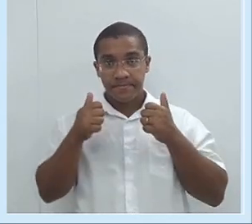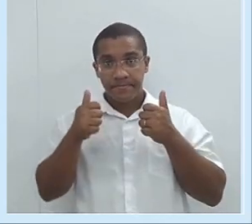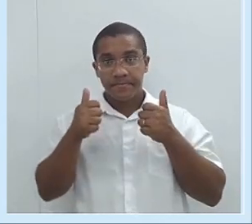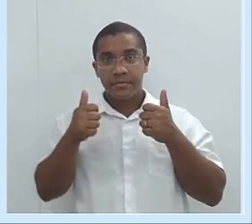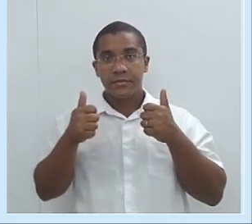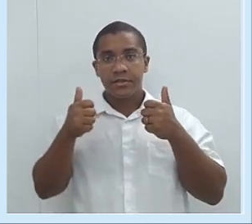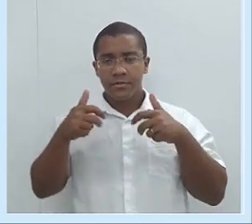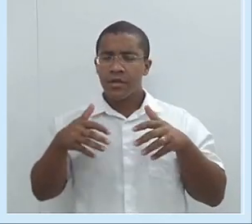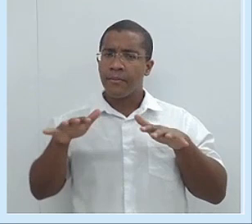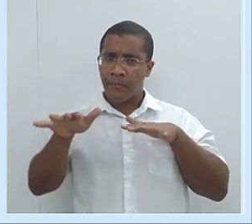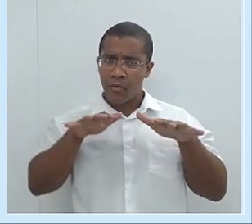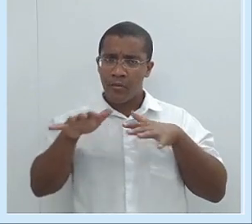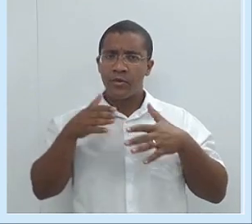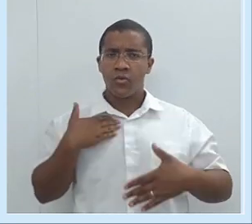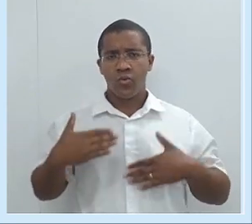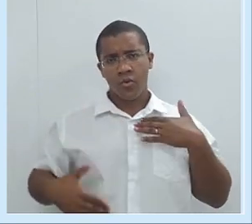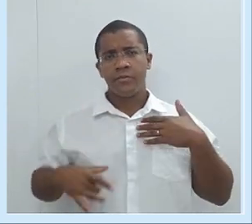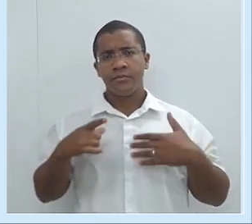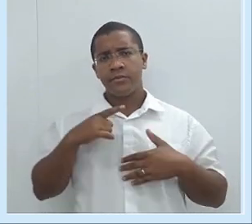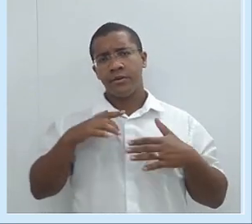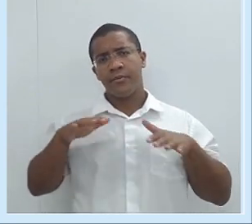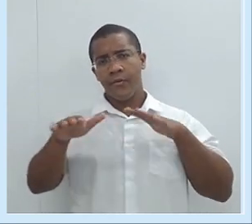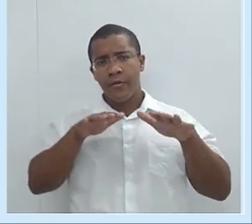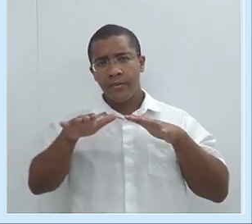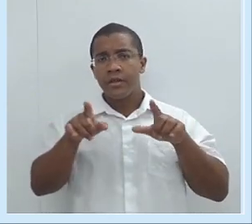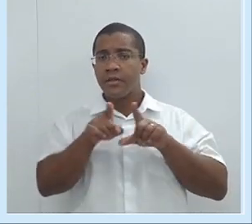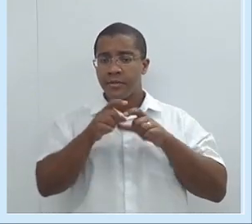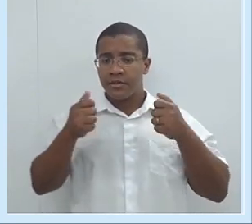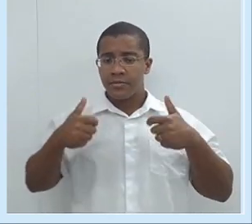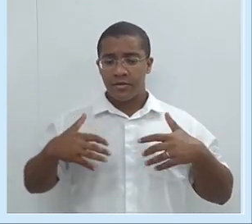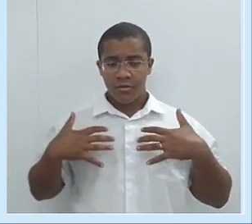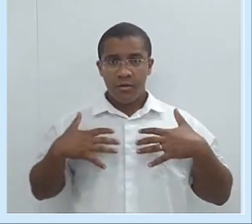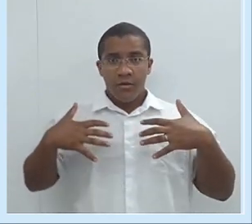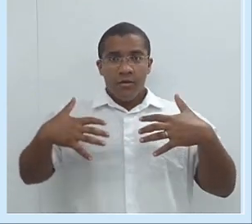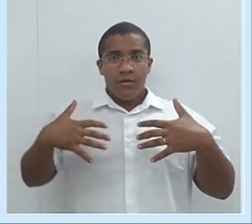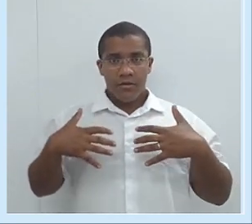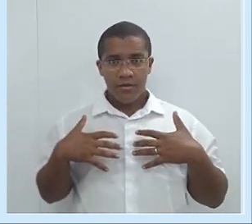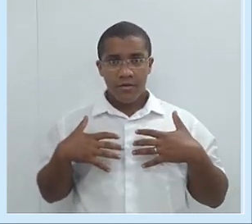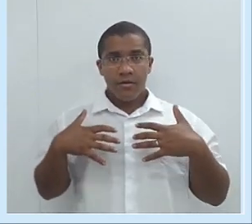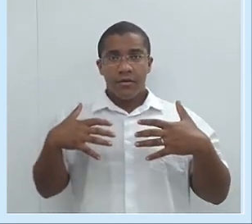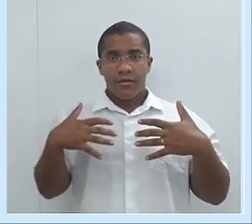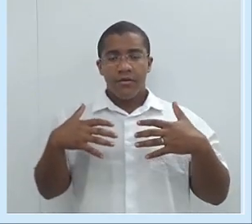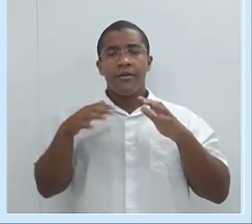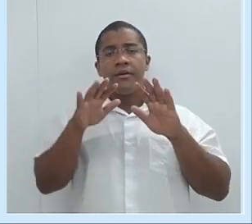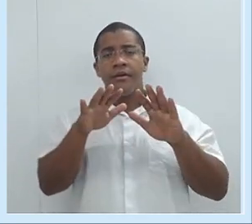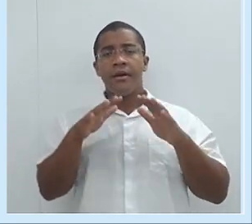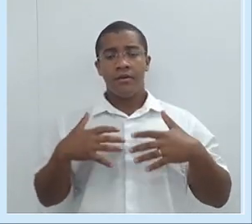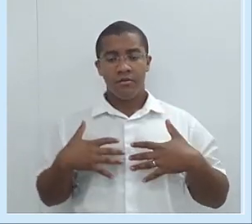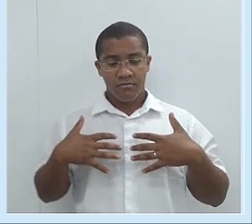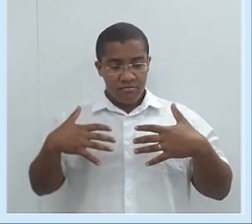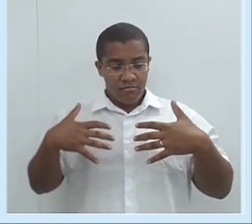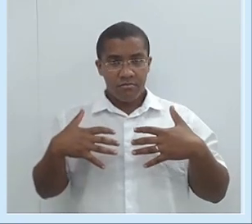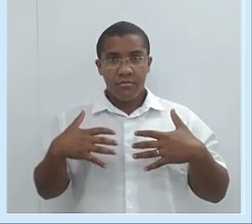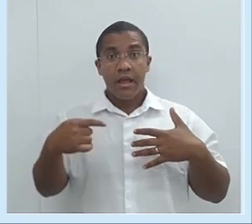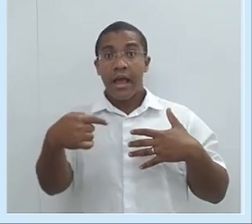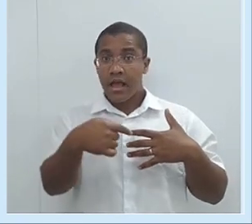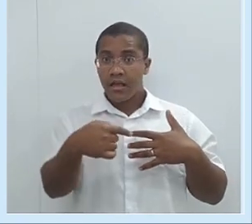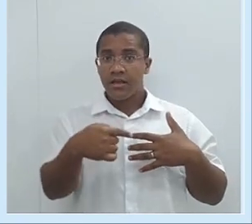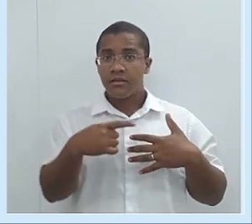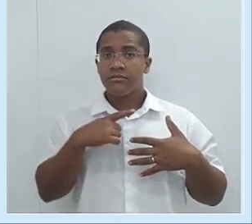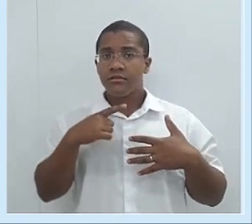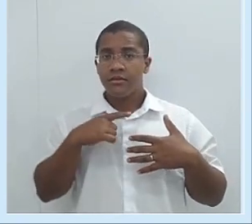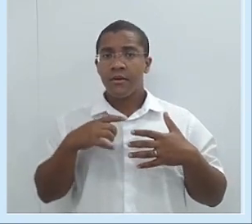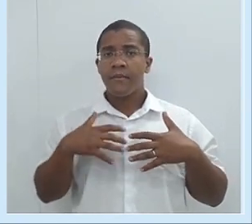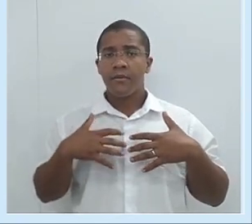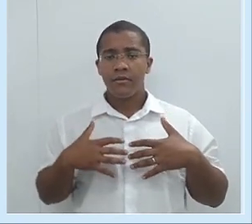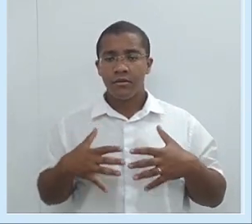humano. Nosso corpo, ele se movimenta. E eu estou falando sobre os pulmões. E aí os pulmões, ele vai fazer o